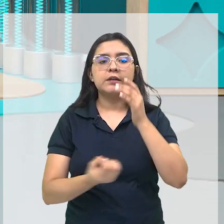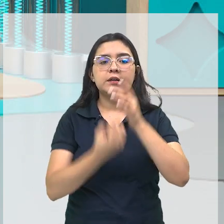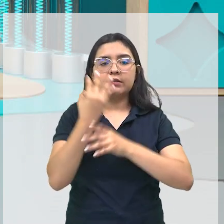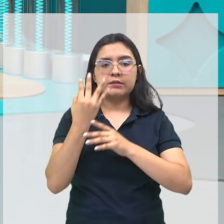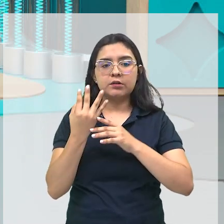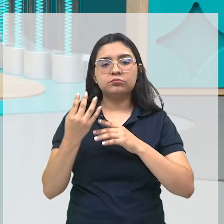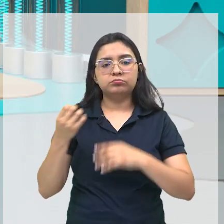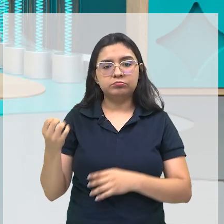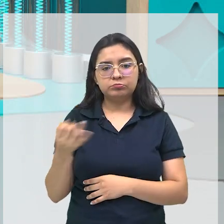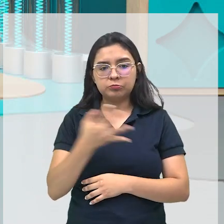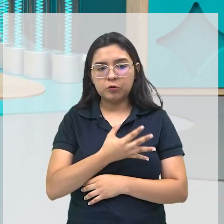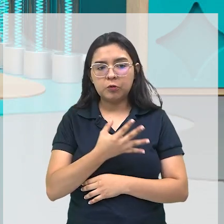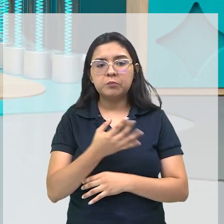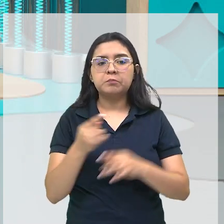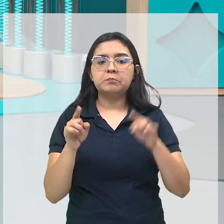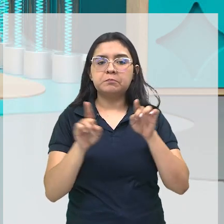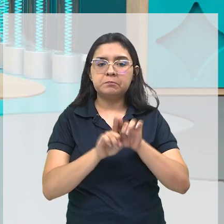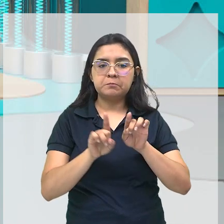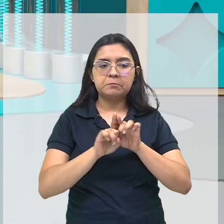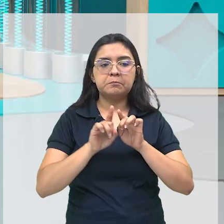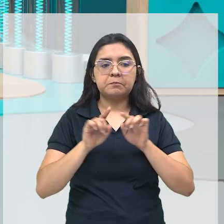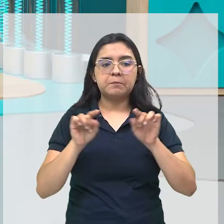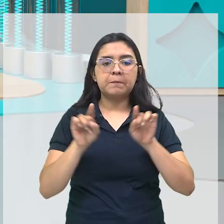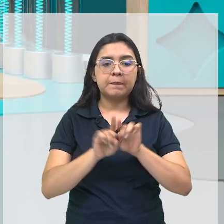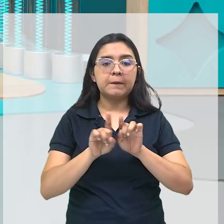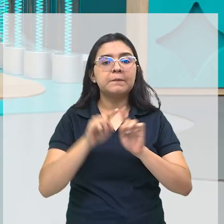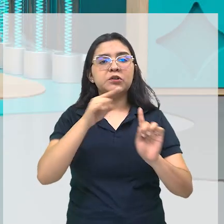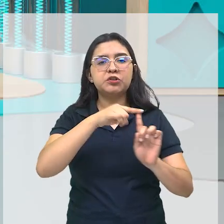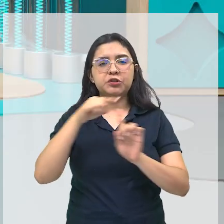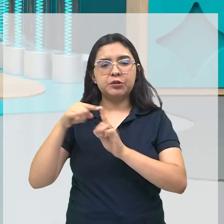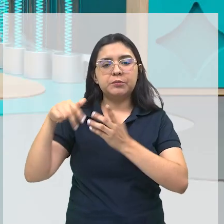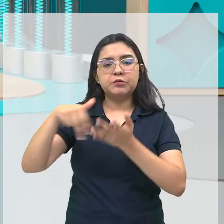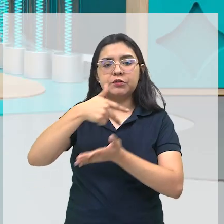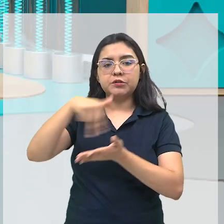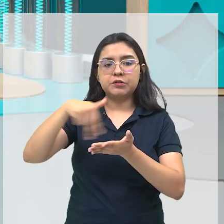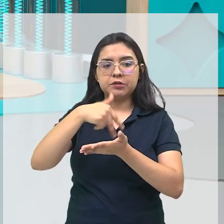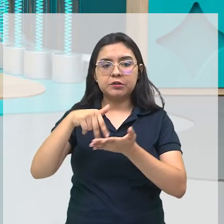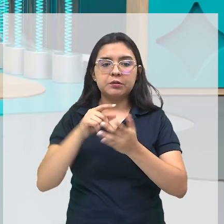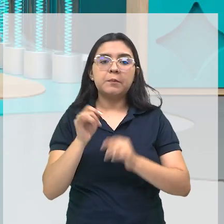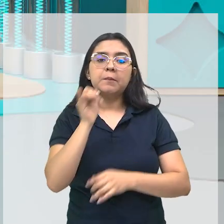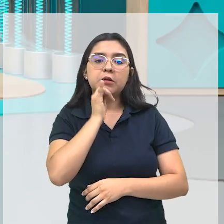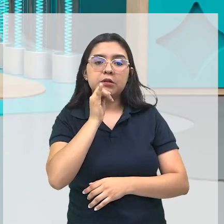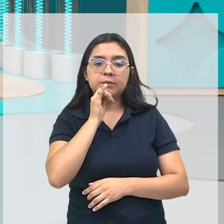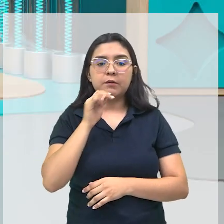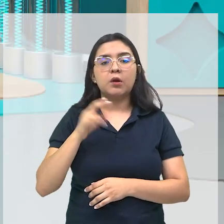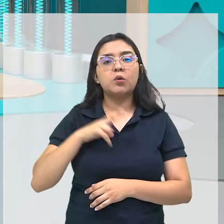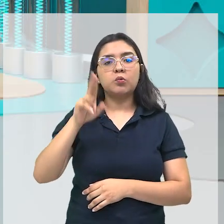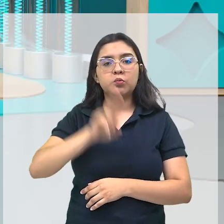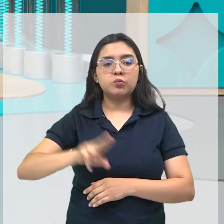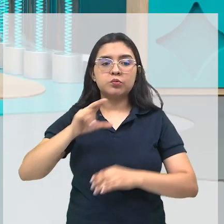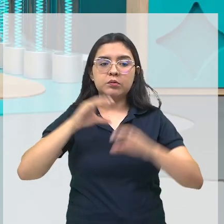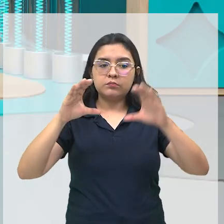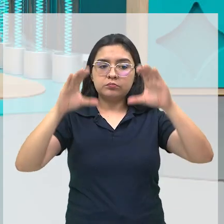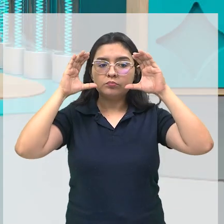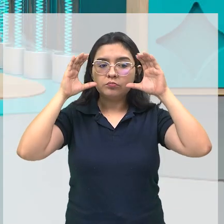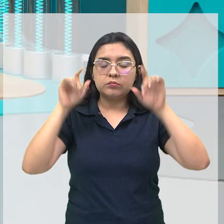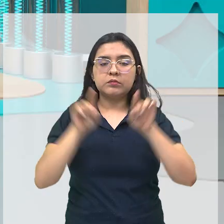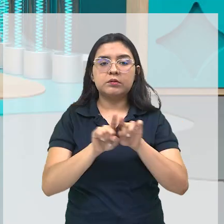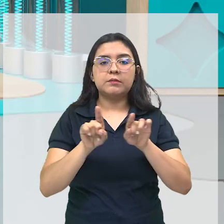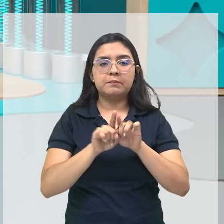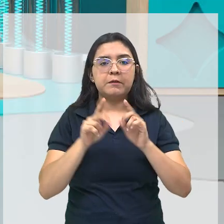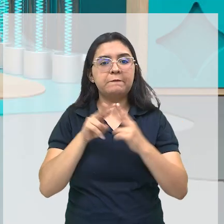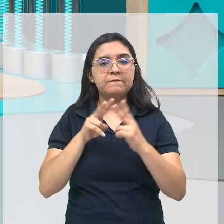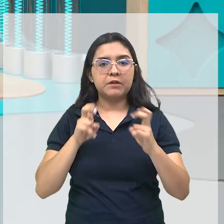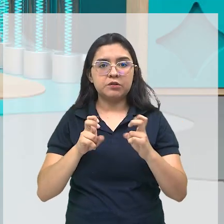continua, novas formas de criação e performance de dança, como o uso da realidade aumentada e também da